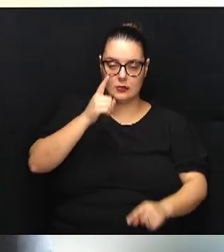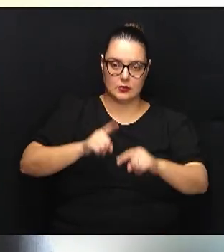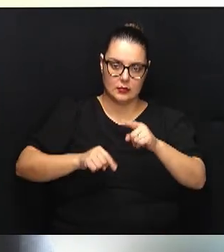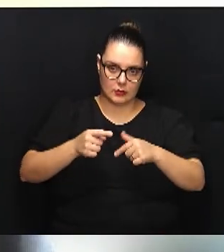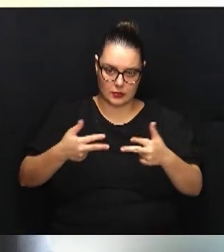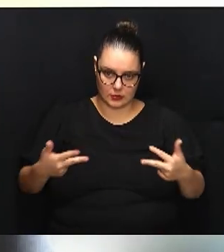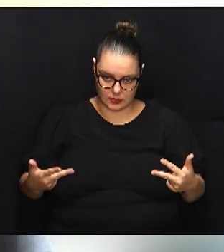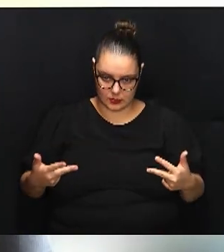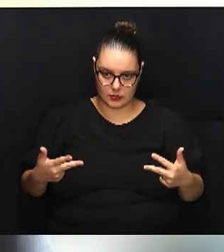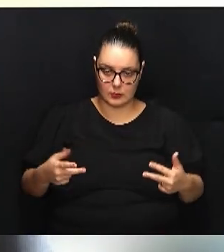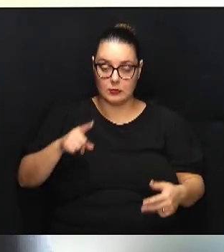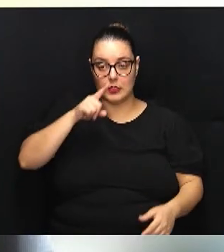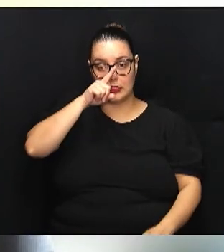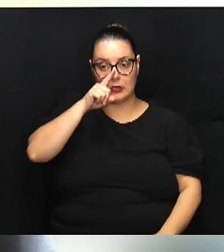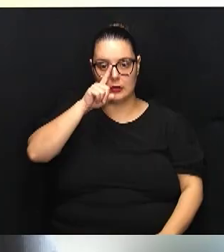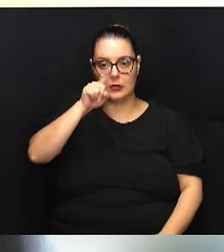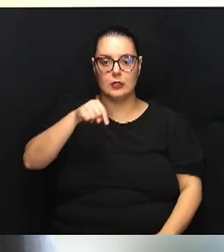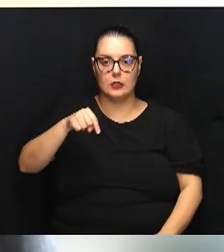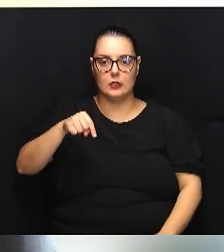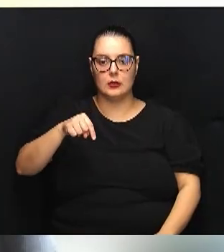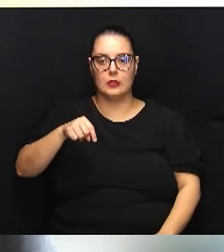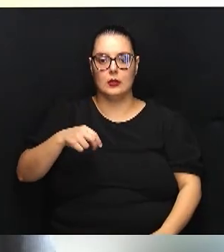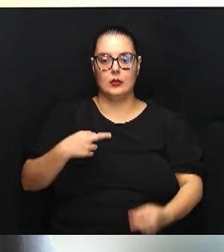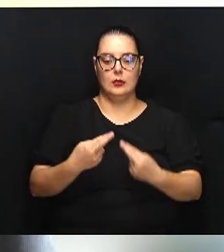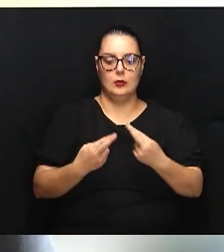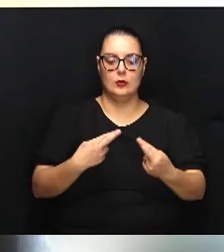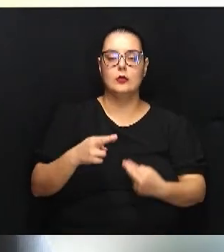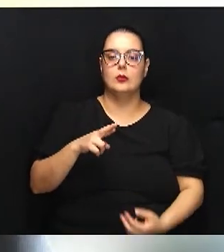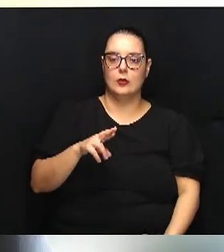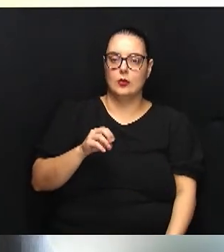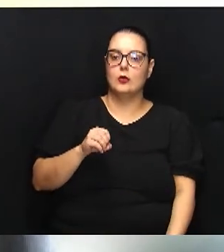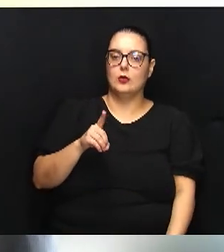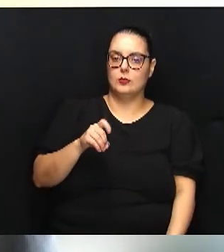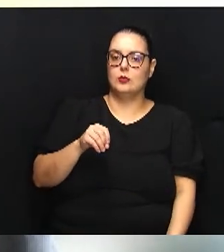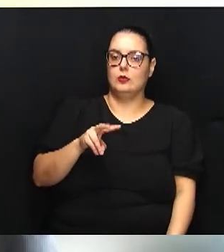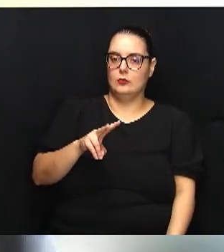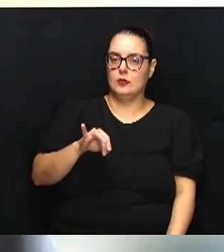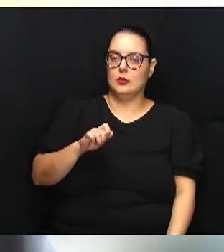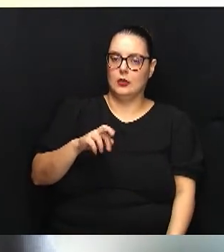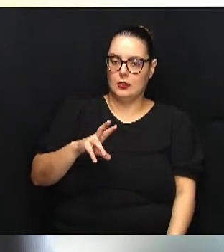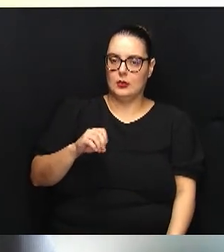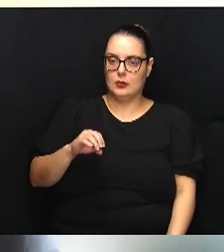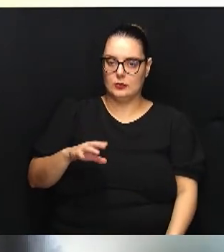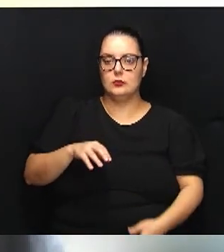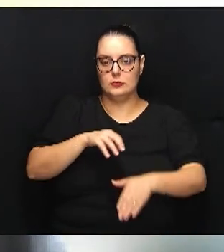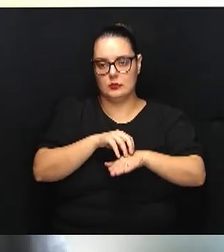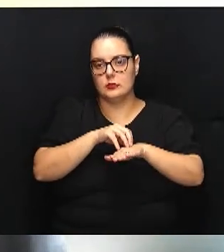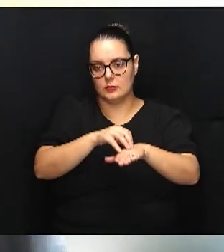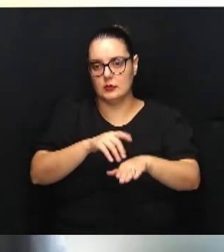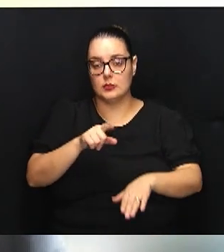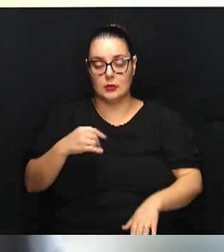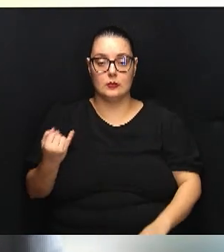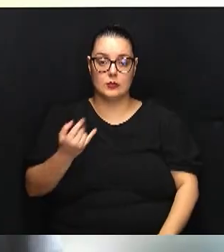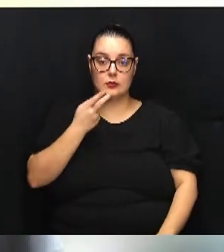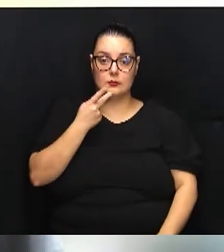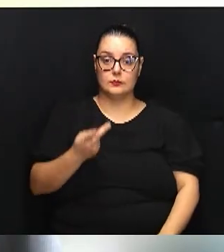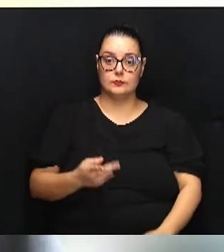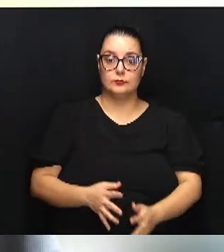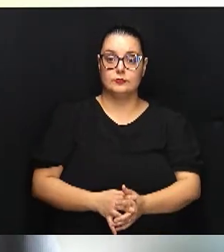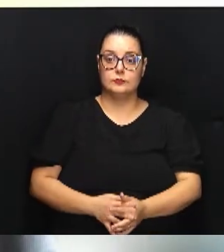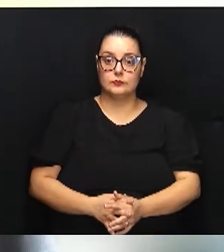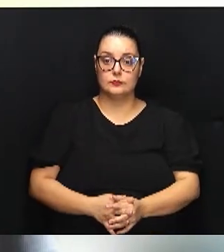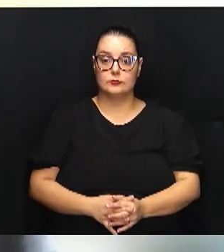fala de produto perigoso, é o transporte rodoviário, né? E aí, vale a pena a